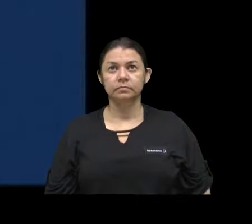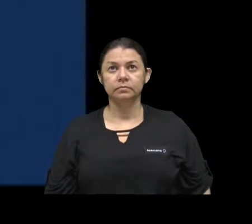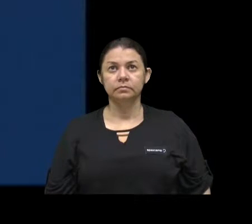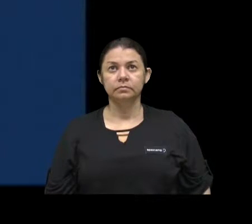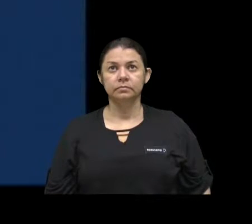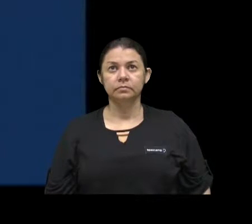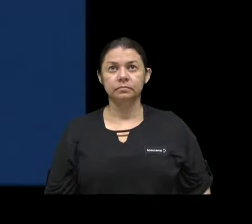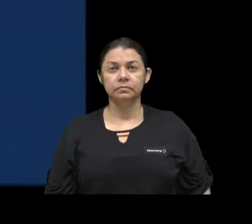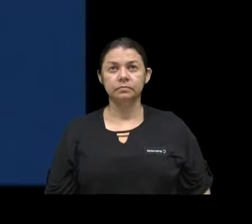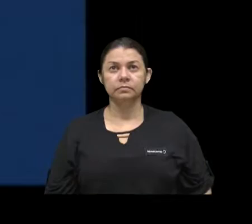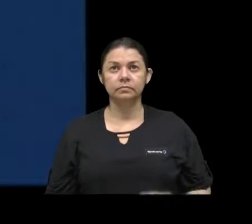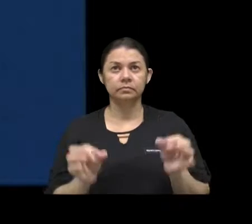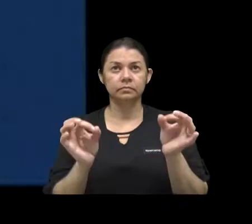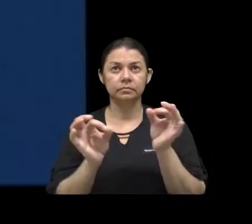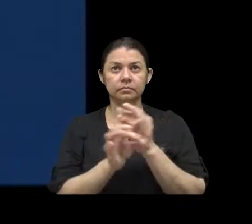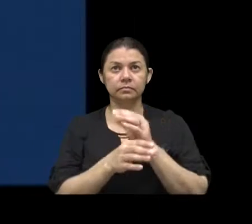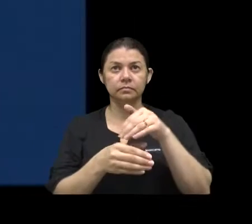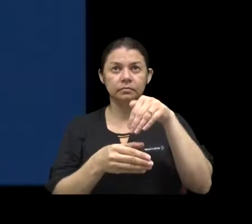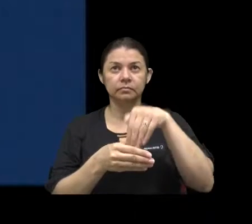Está encerrada a votação.